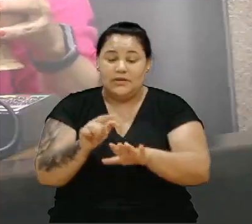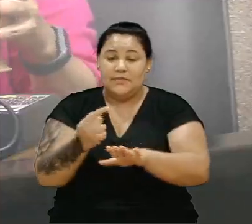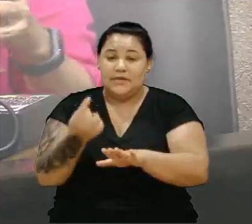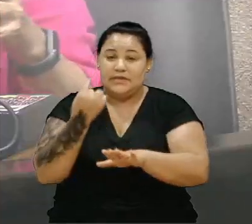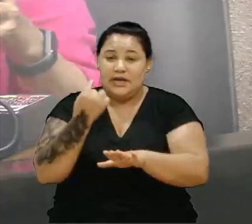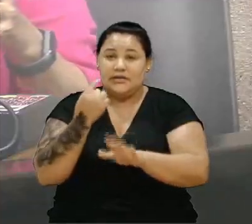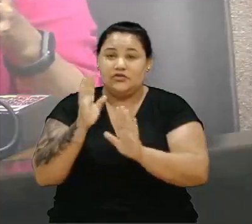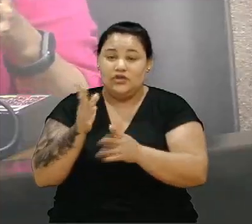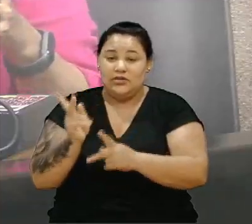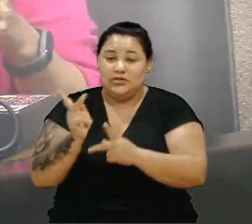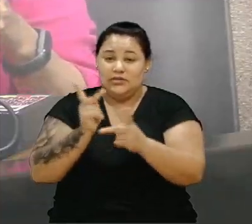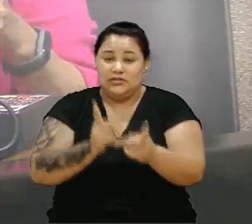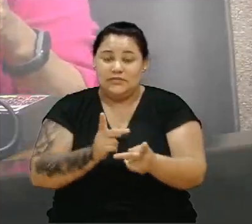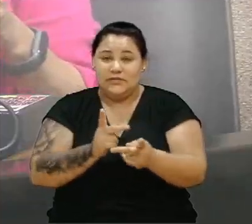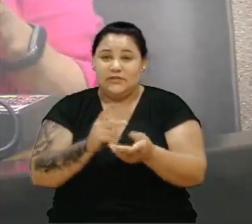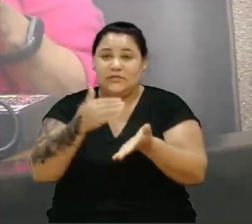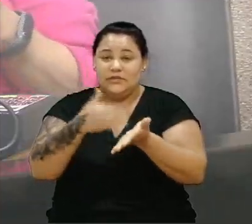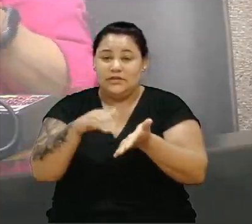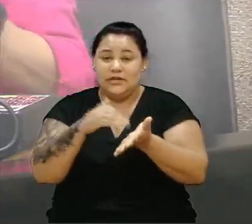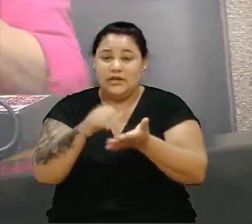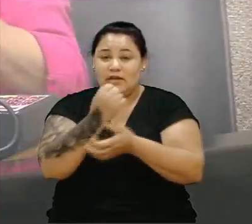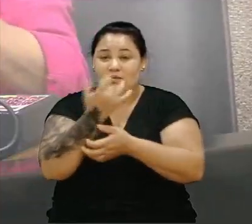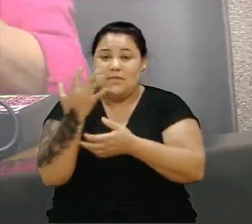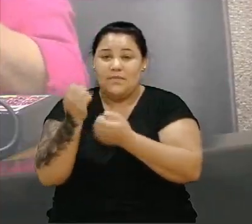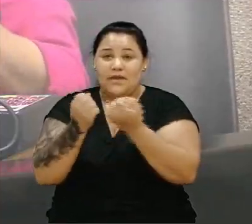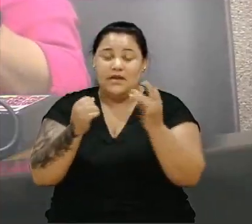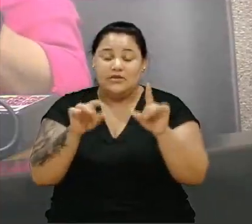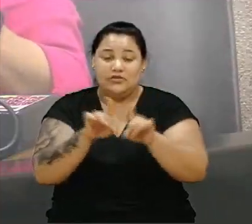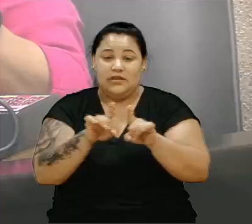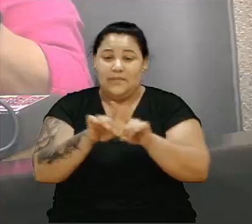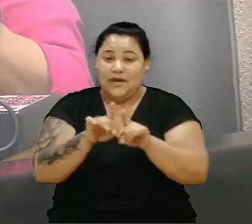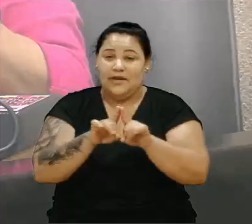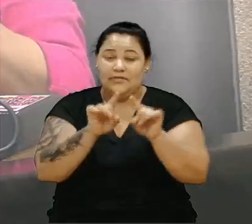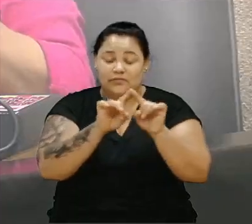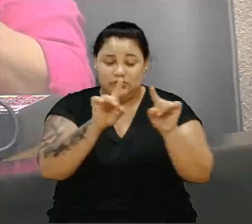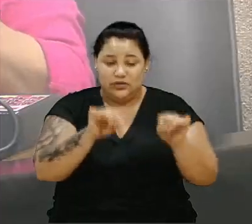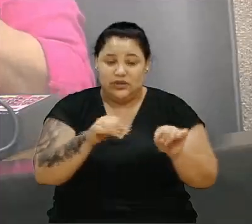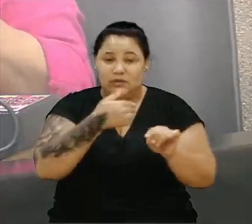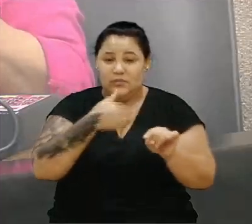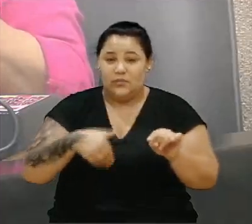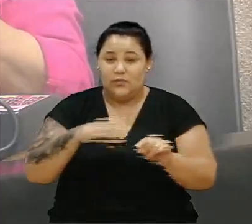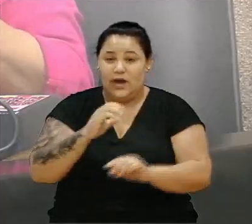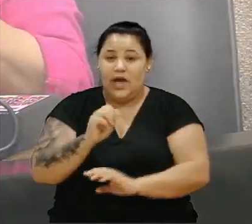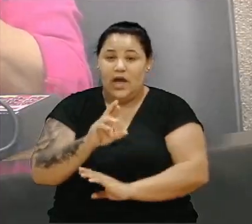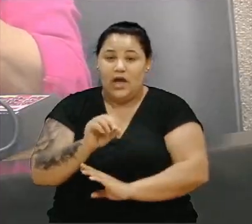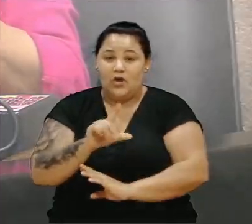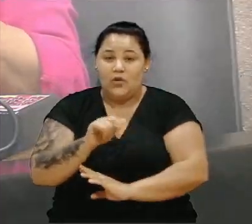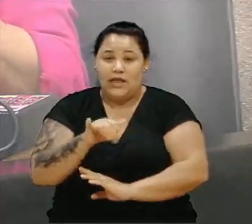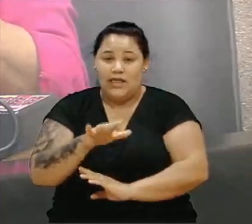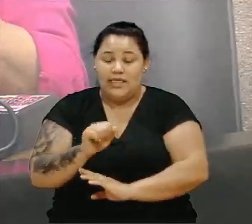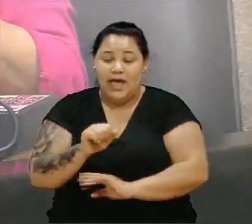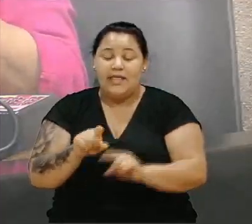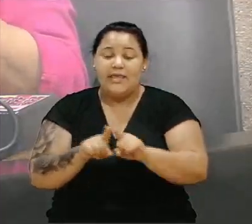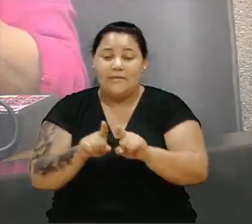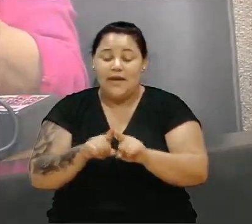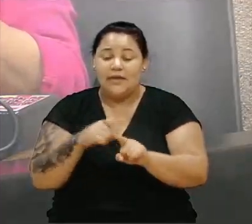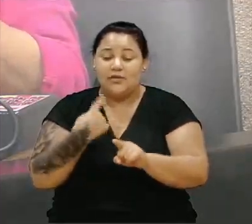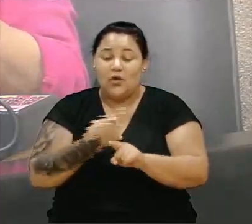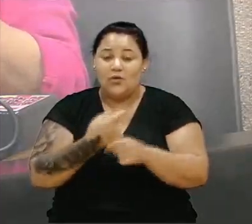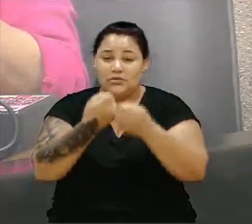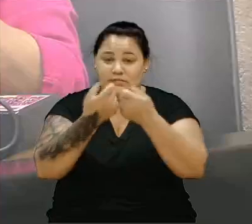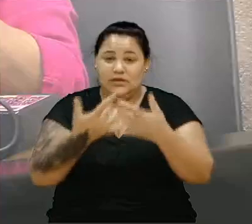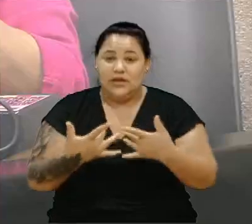recepcionada lá pelo secretário do Meio Ambiente e também pela servidora, pela Carolina, onde eles nos explicaram